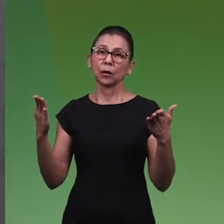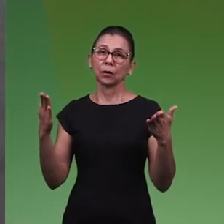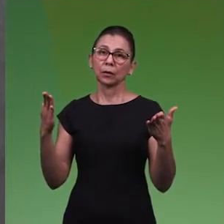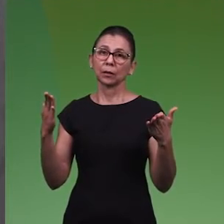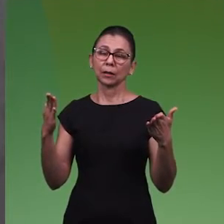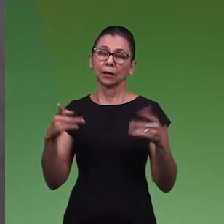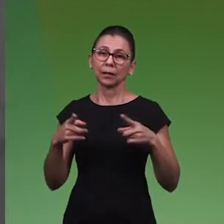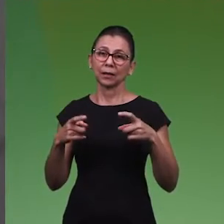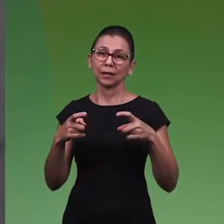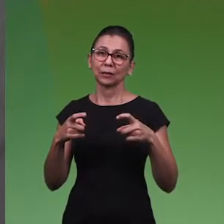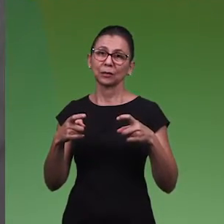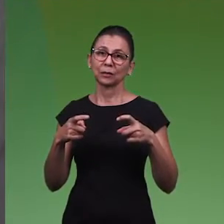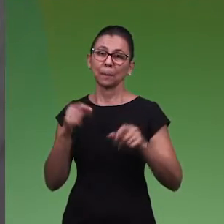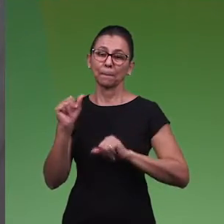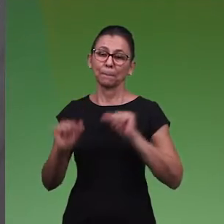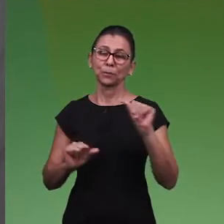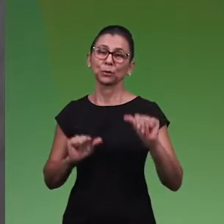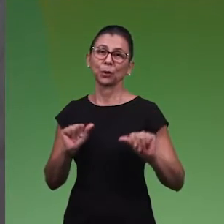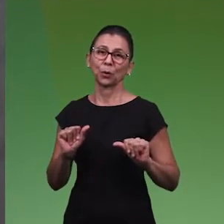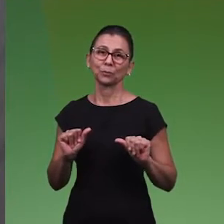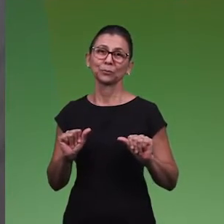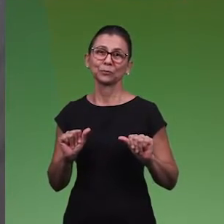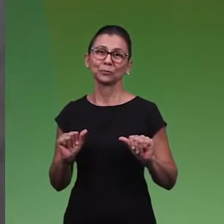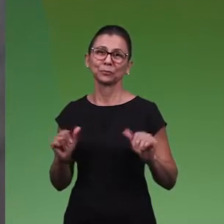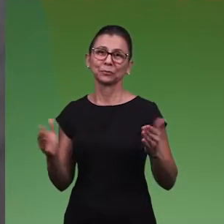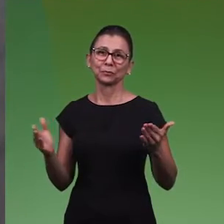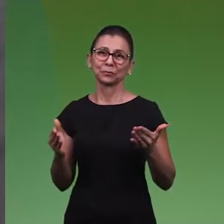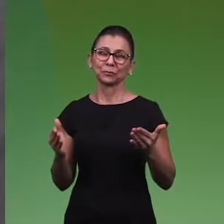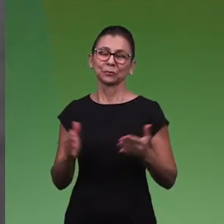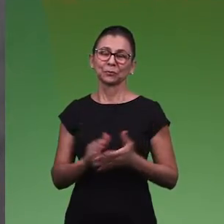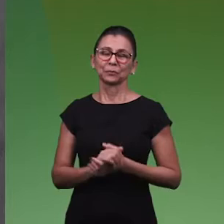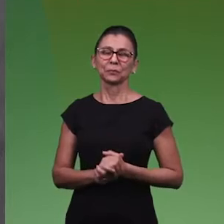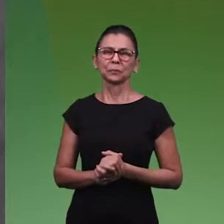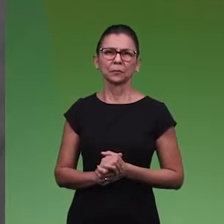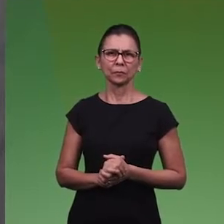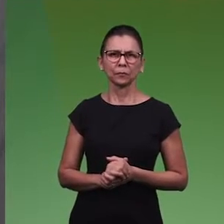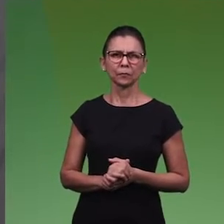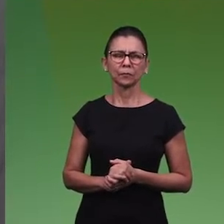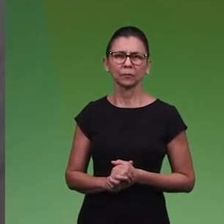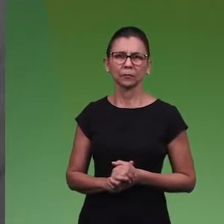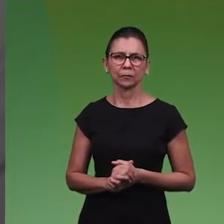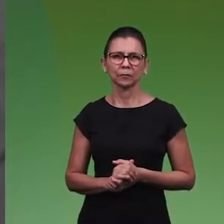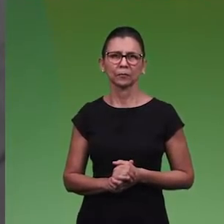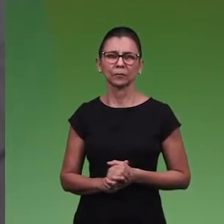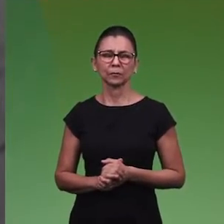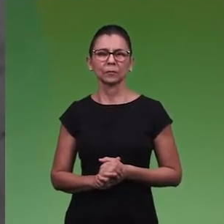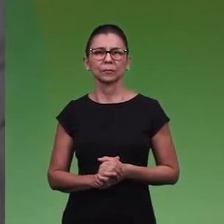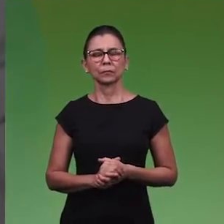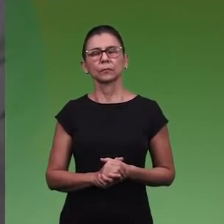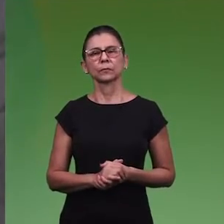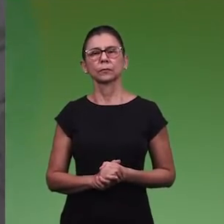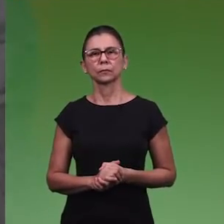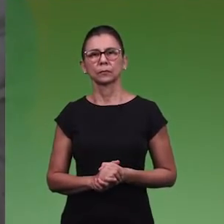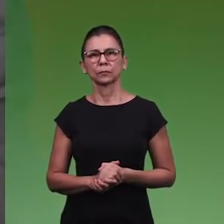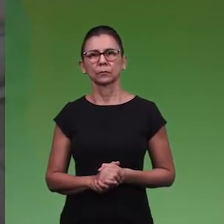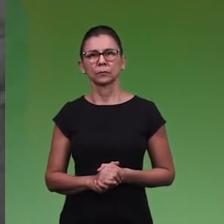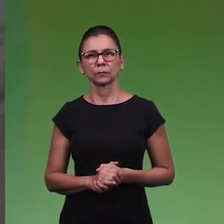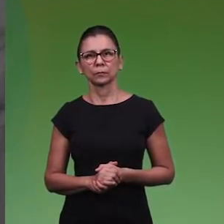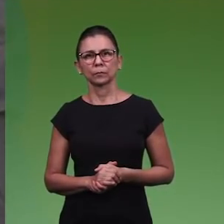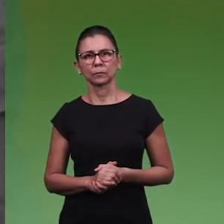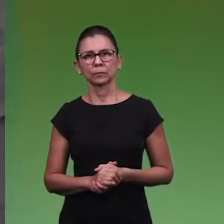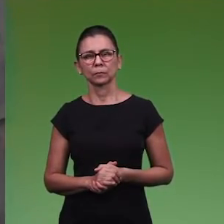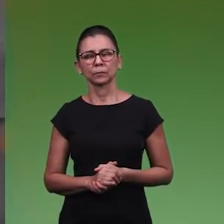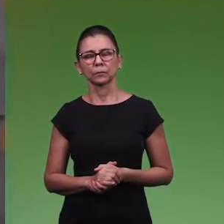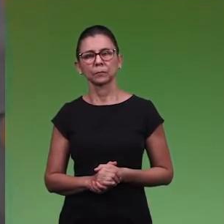Aquilo que eu falei há pouco, vou ressaltar. Davi, tem uma comparação no sentido de